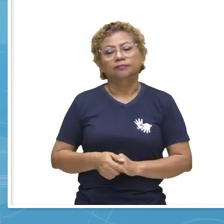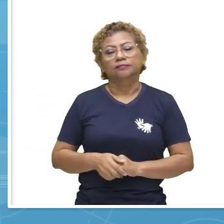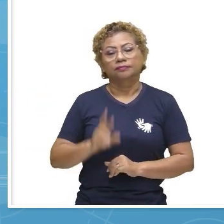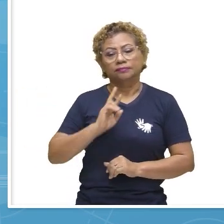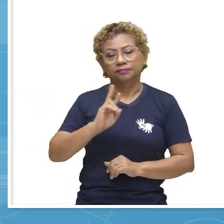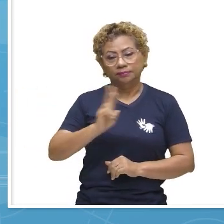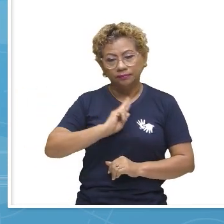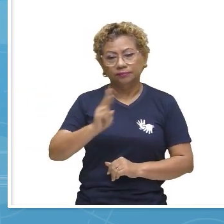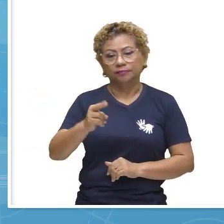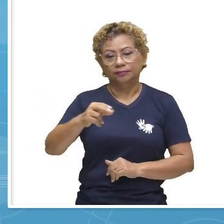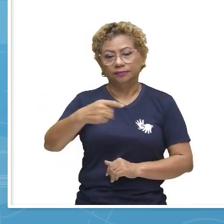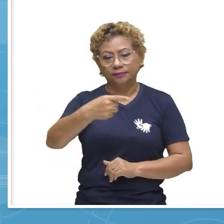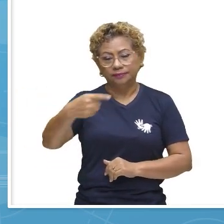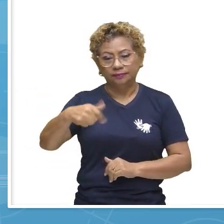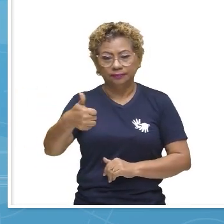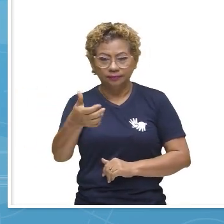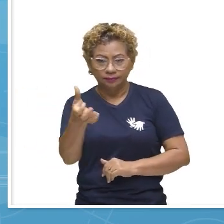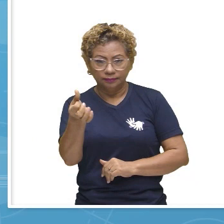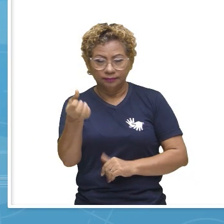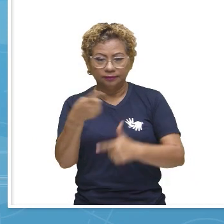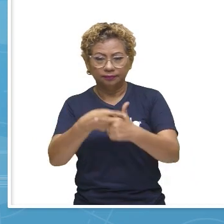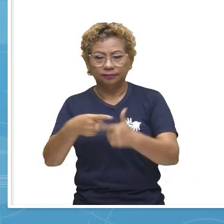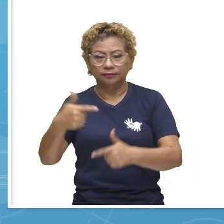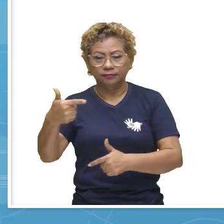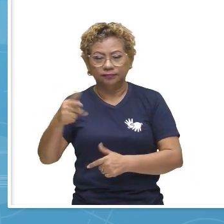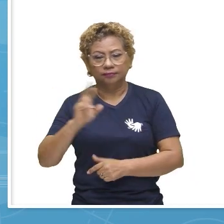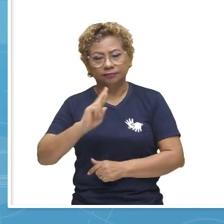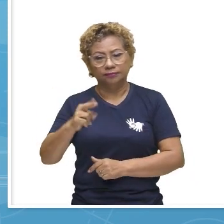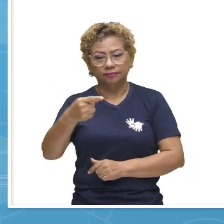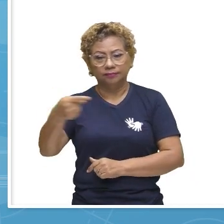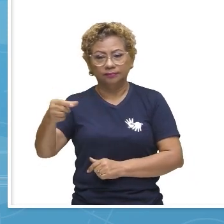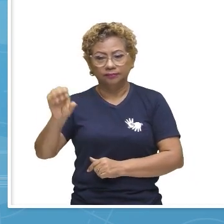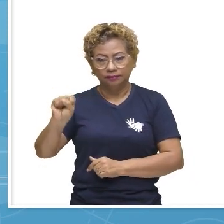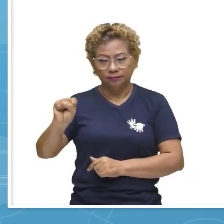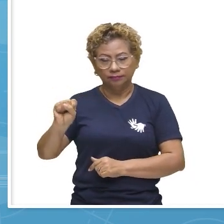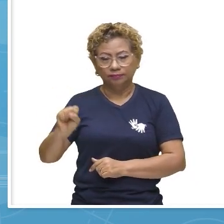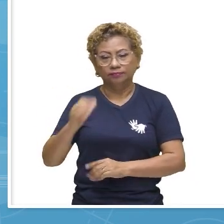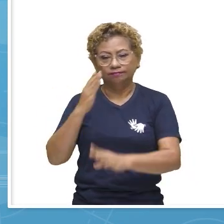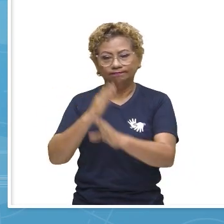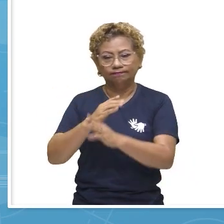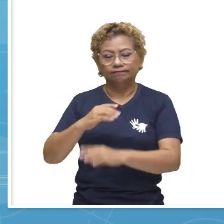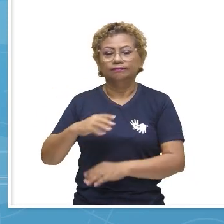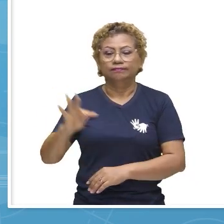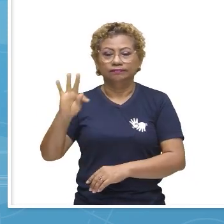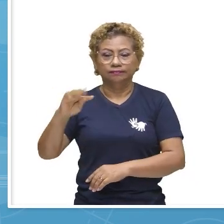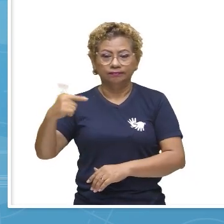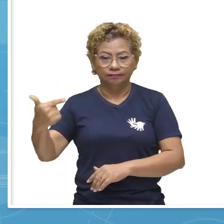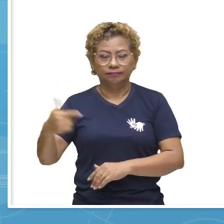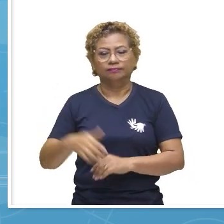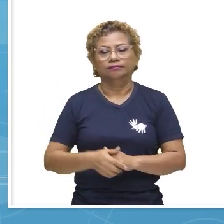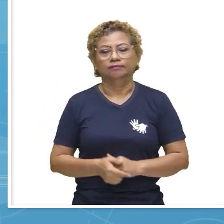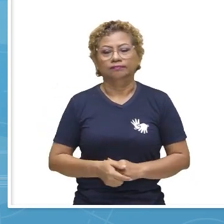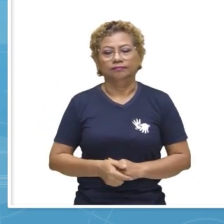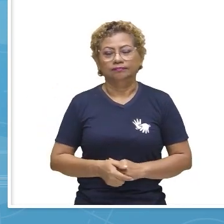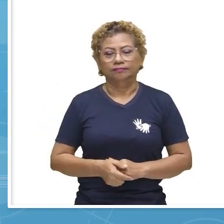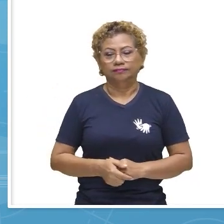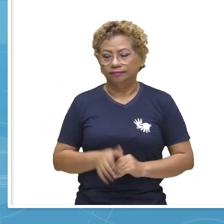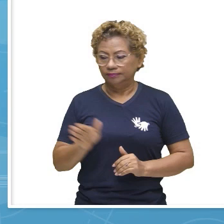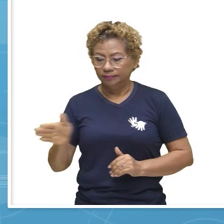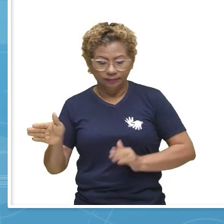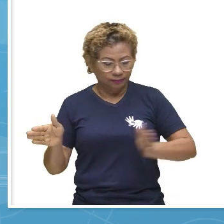menos 8. Esse menos 8 é meu T2, né? Seria aí menos 8